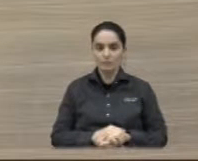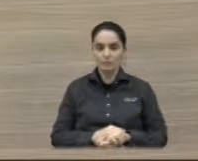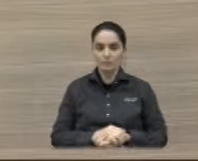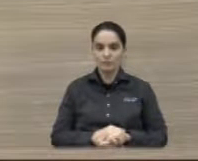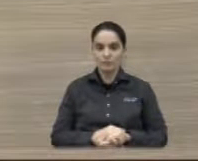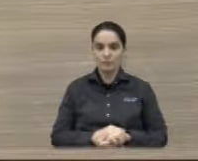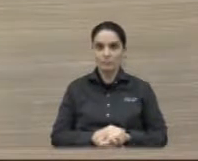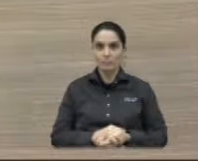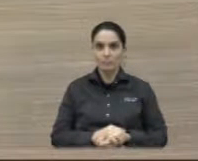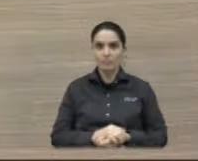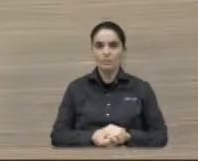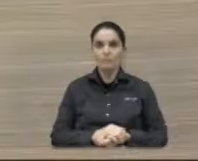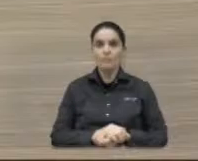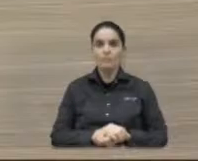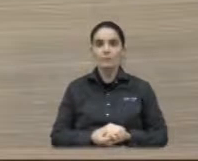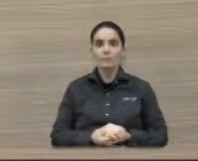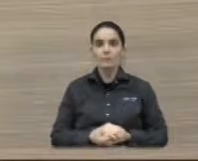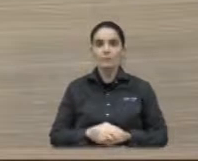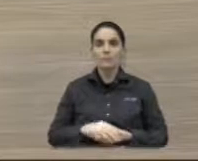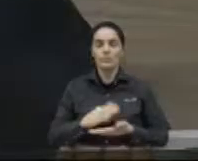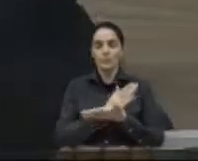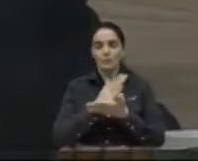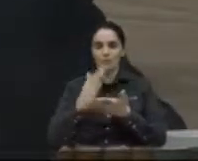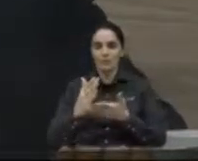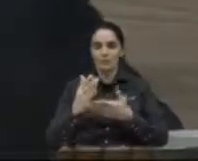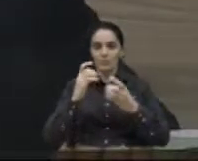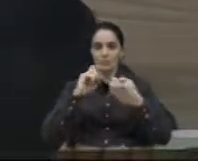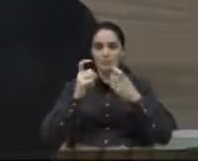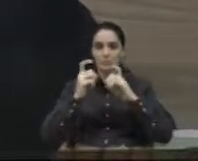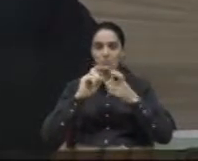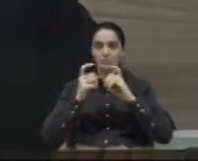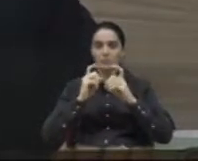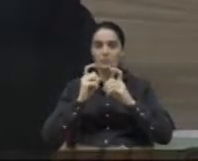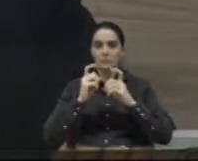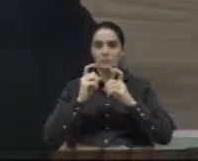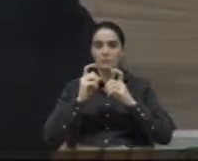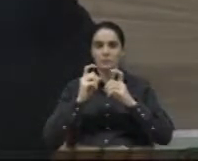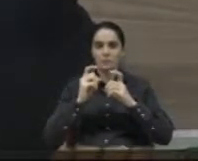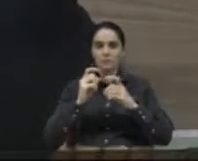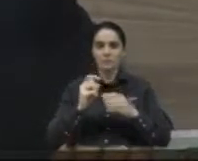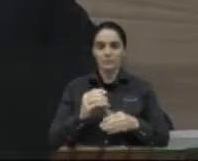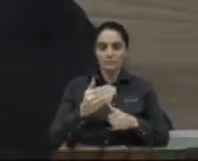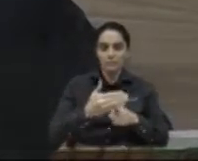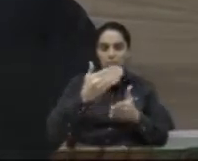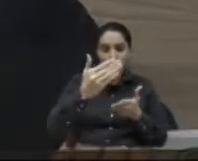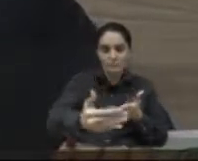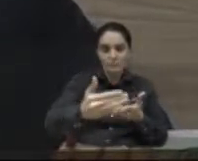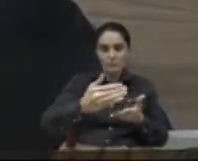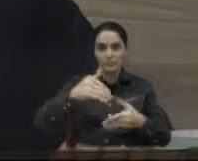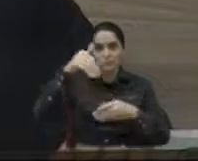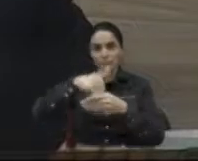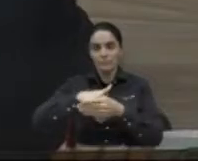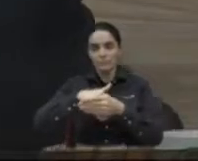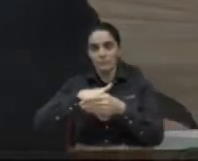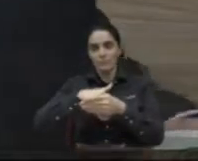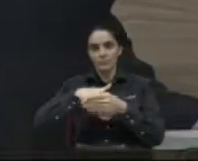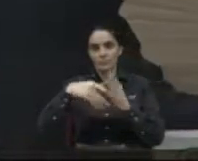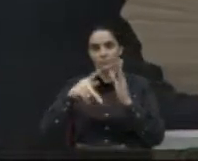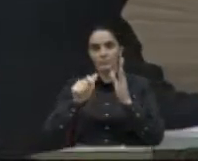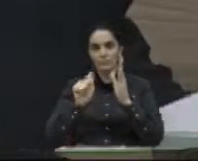Havendo número regimental, esta presidência dá por iniciada a segunda fase da sessão, onde votaremos os itens